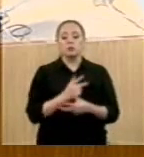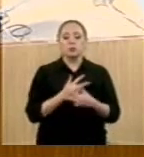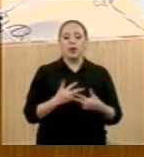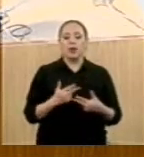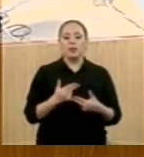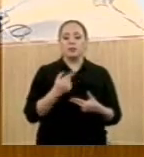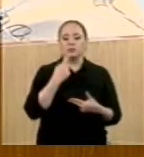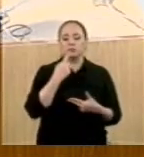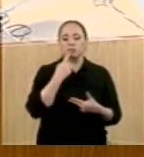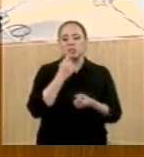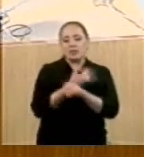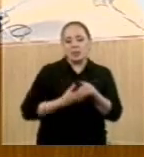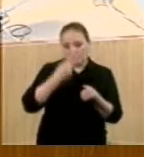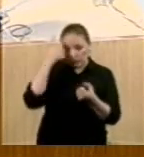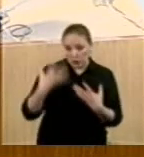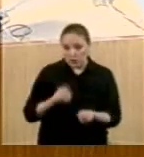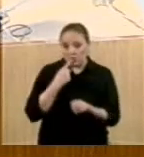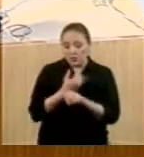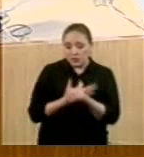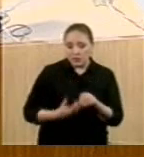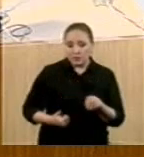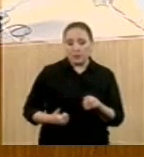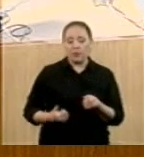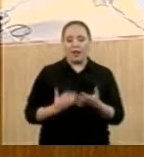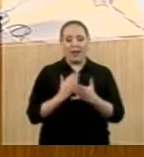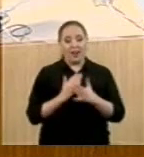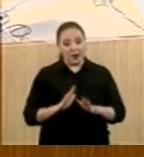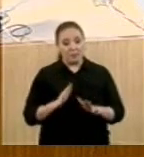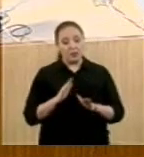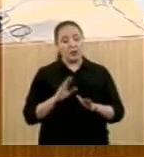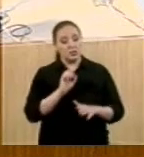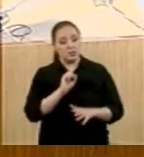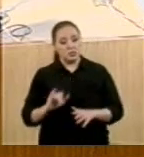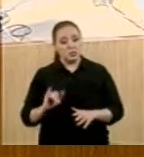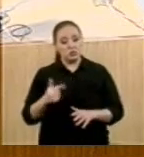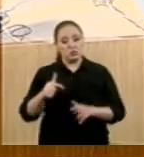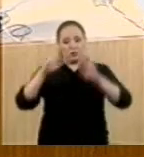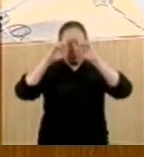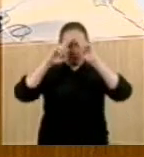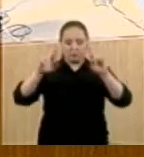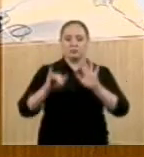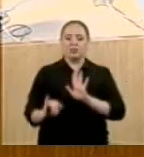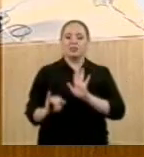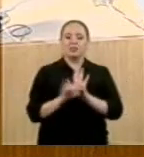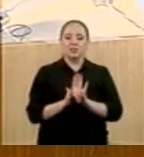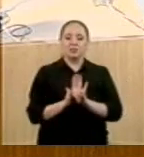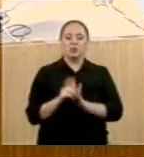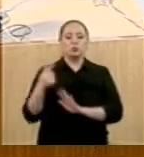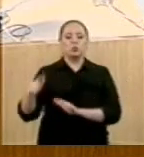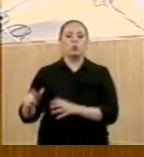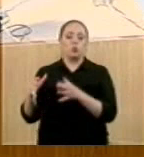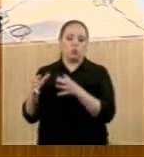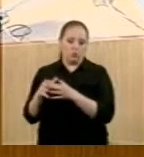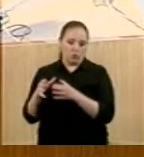sangue, acabam, pelo seu instrumento e modo, por desrespeitar a identidade mesma de um grupo